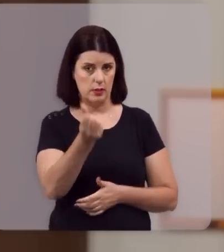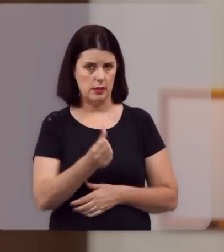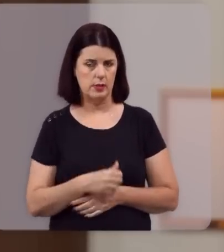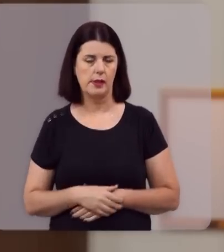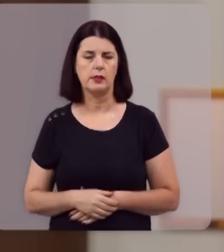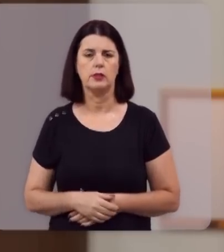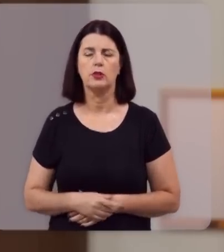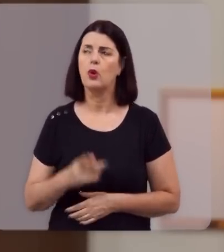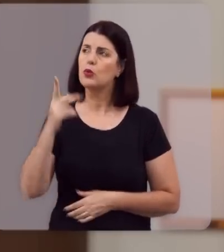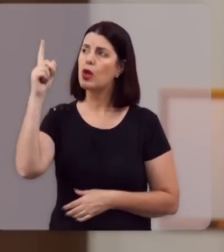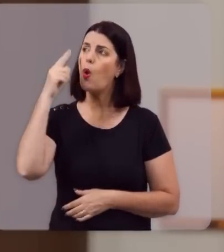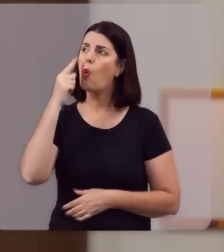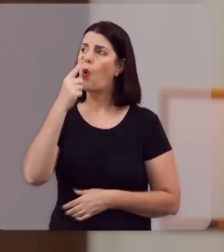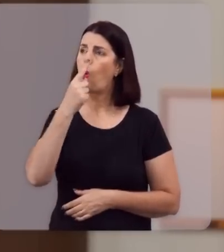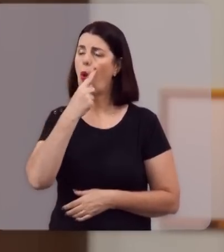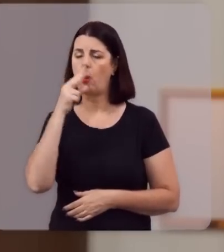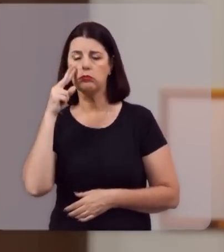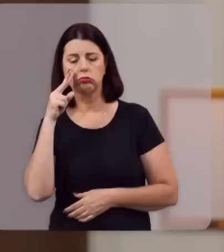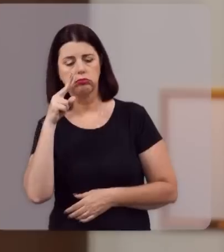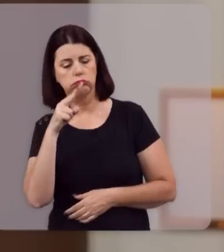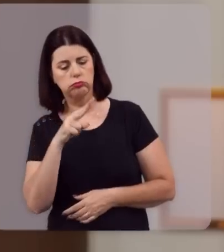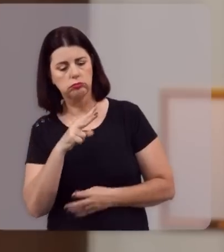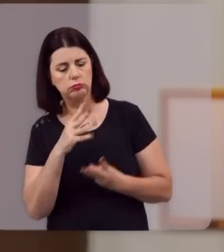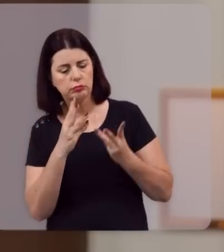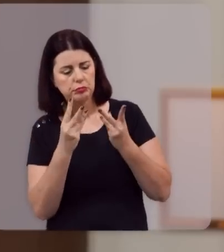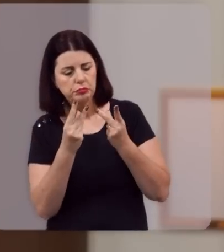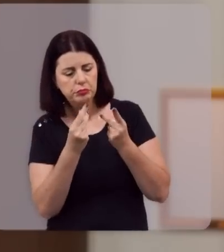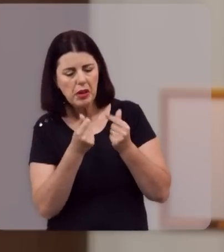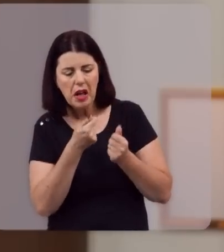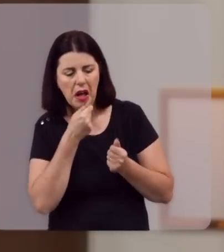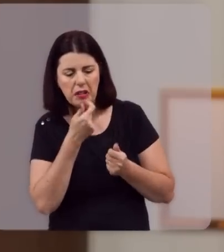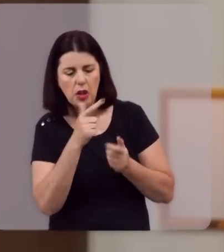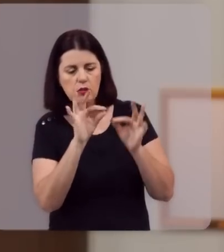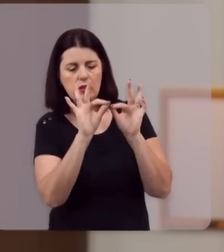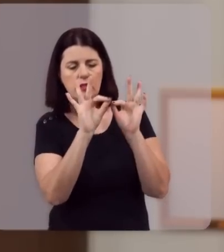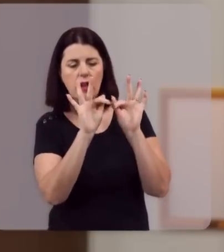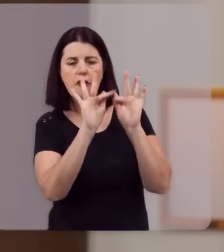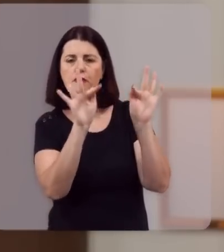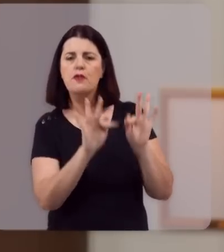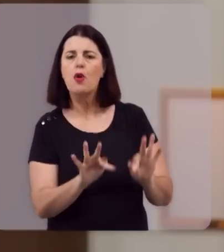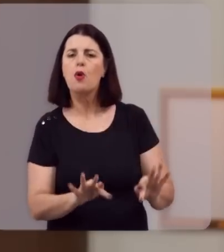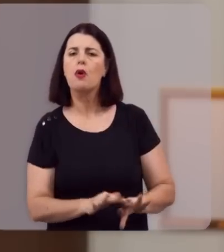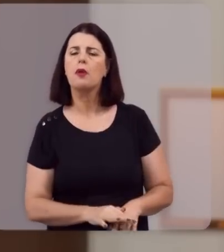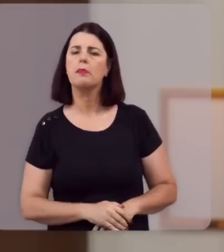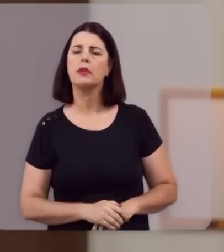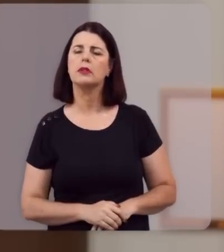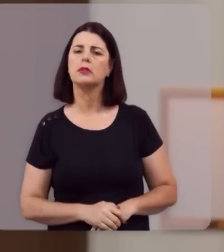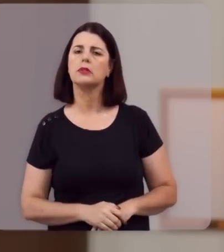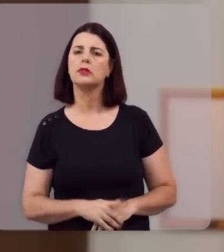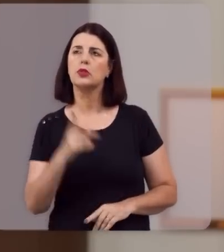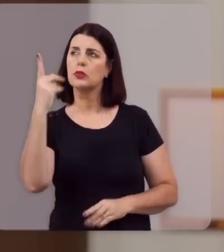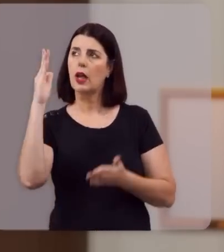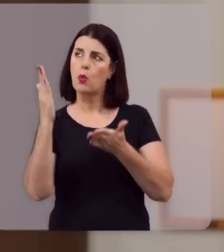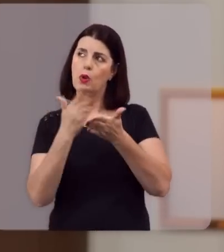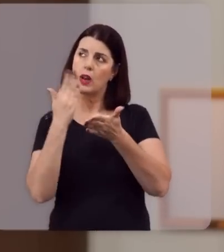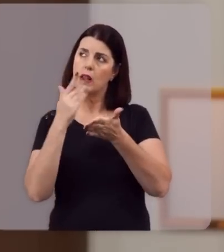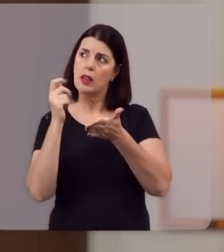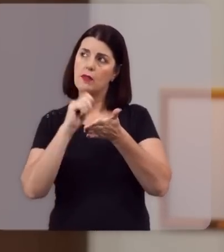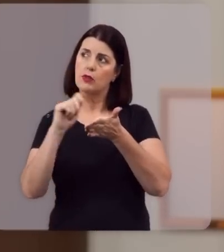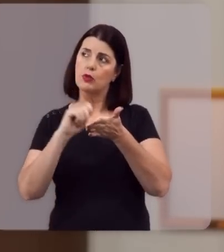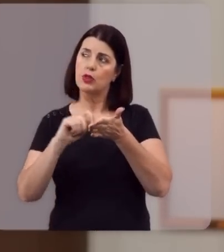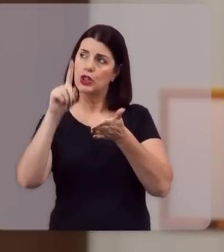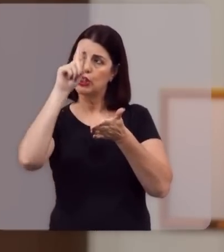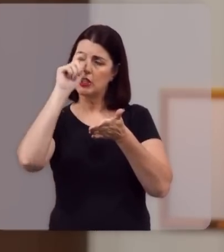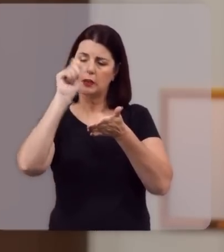verso 16 os teus olhos me viram a substância ainda informe no teu livro